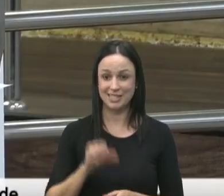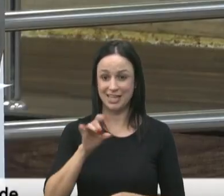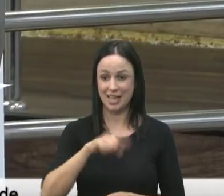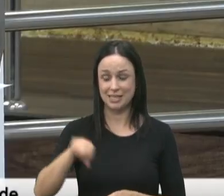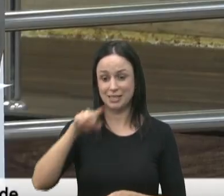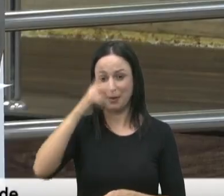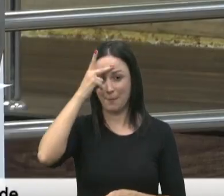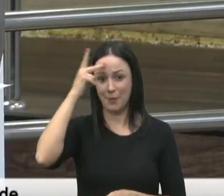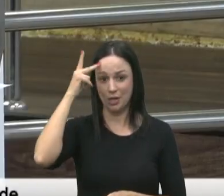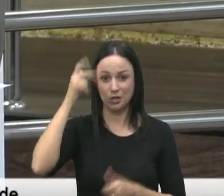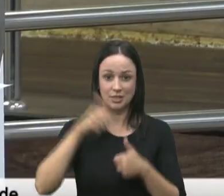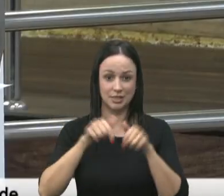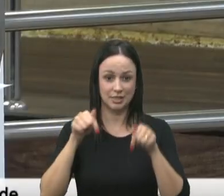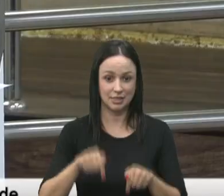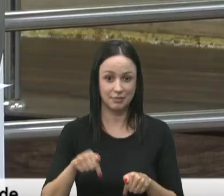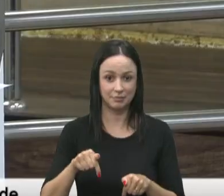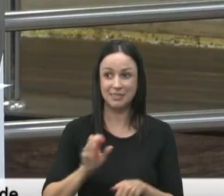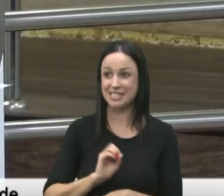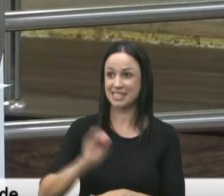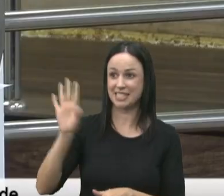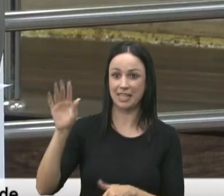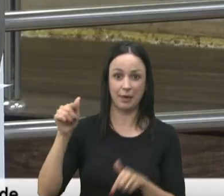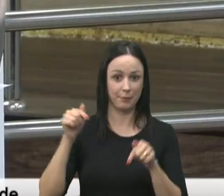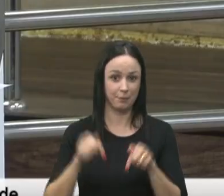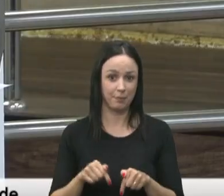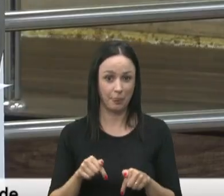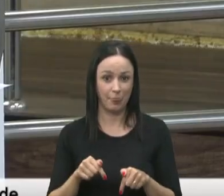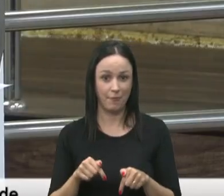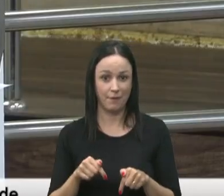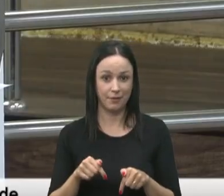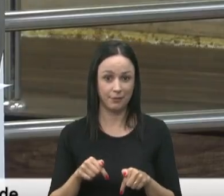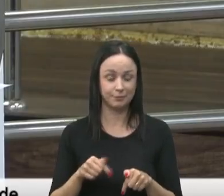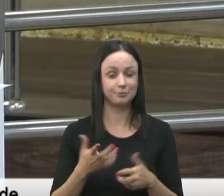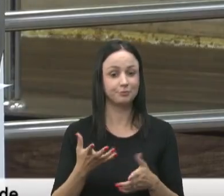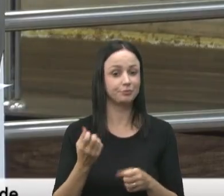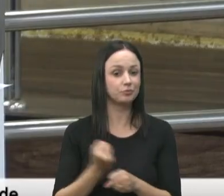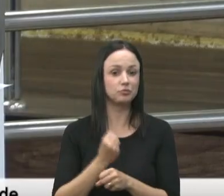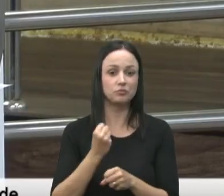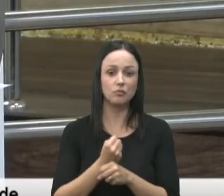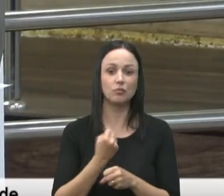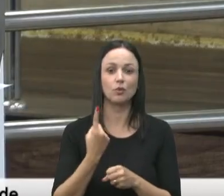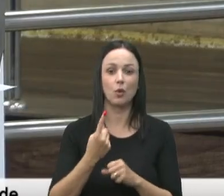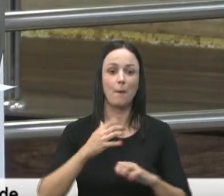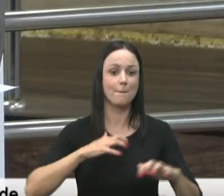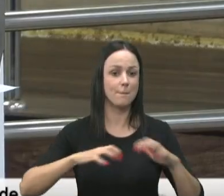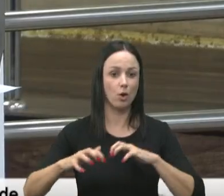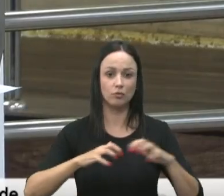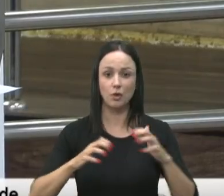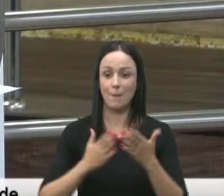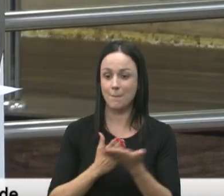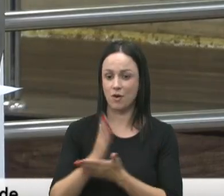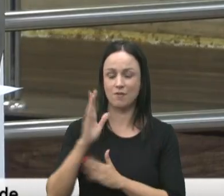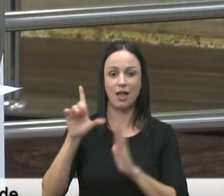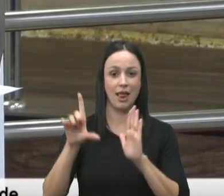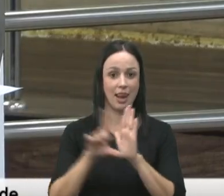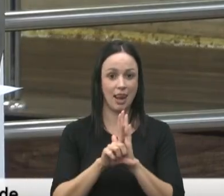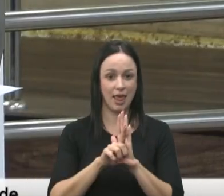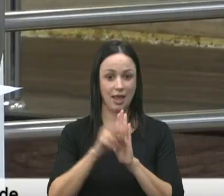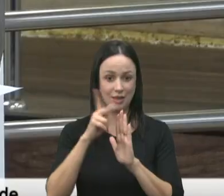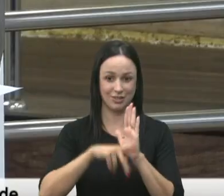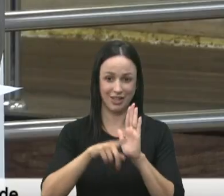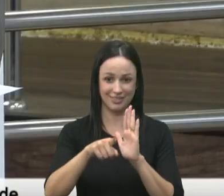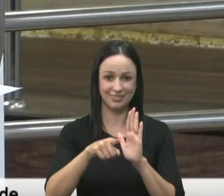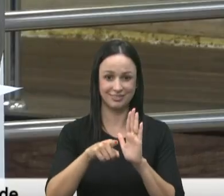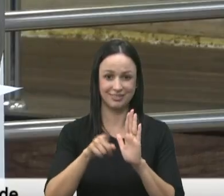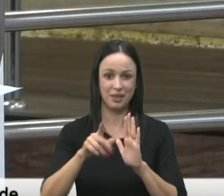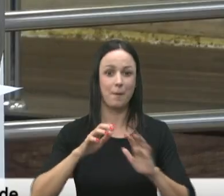que estão aqui saírem daqui dispostas a construir um movimento para aprovar o projeto de lei que você vai propor, eu acho